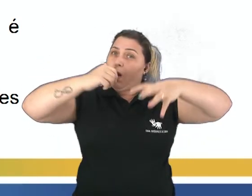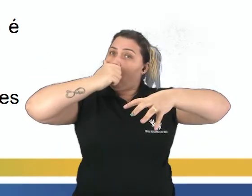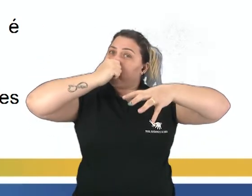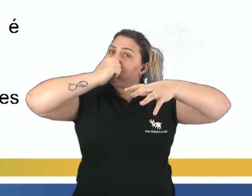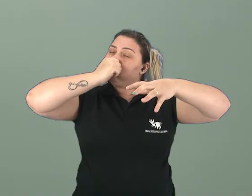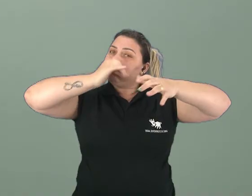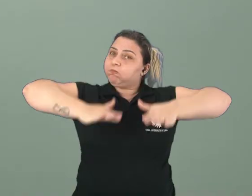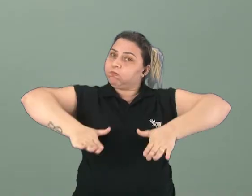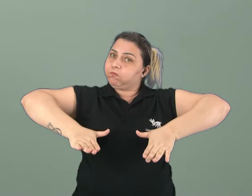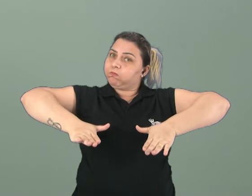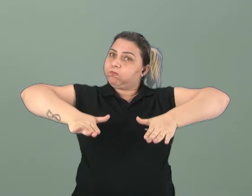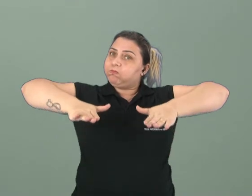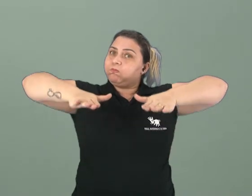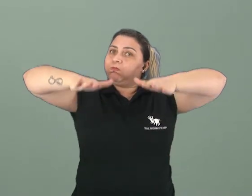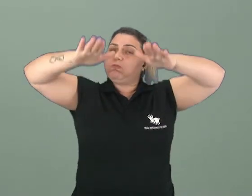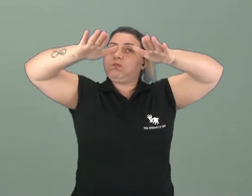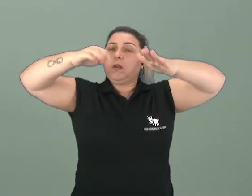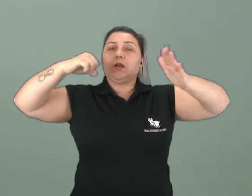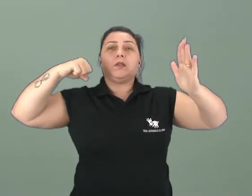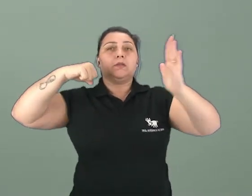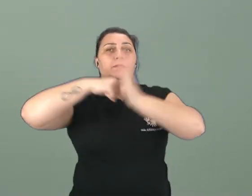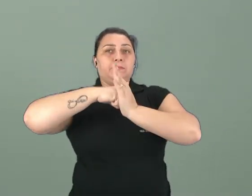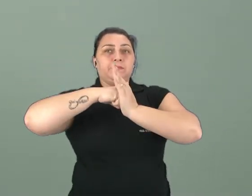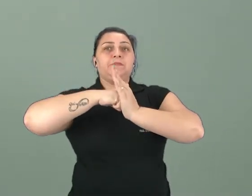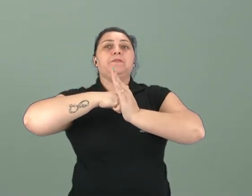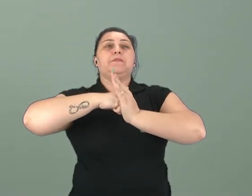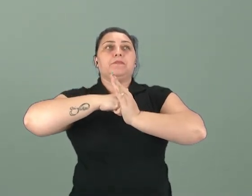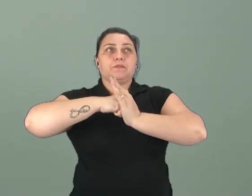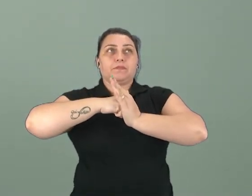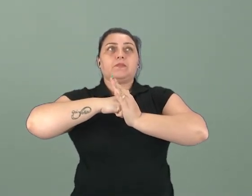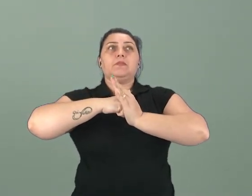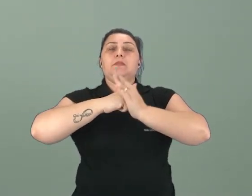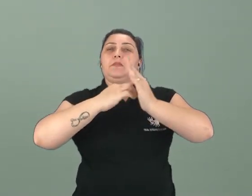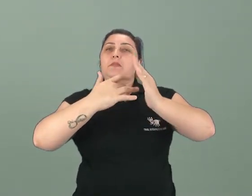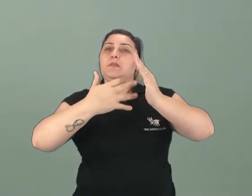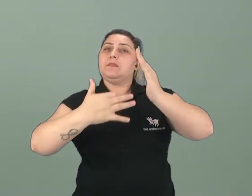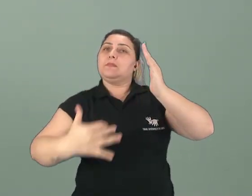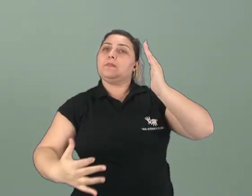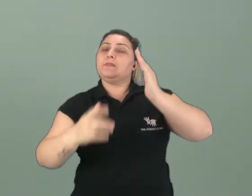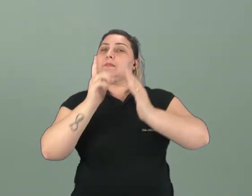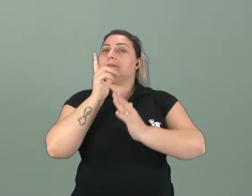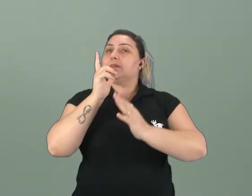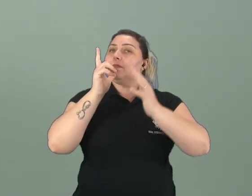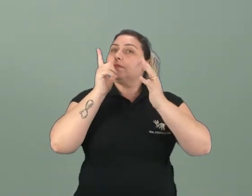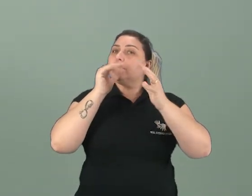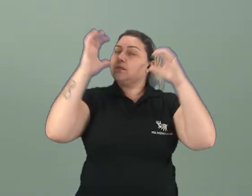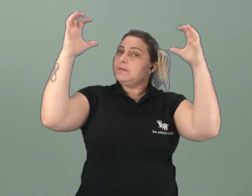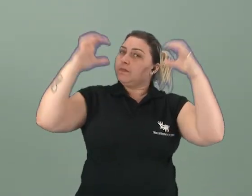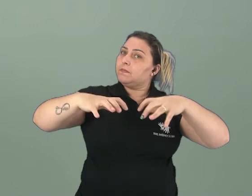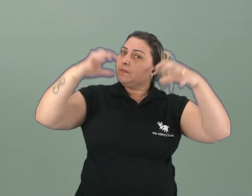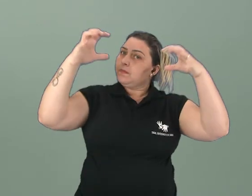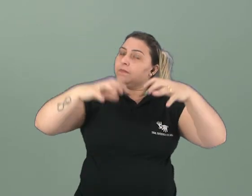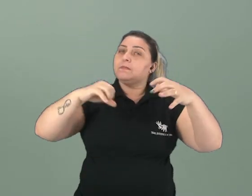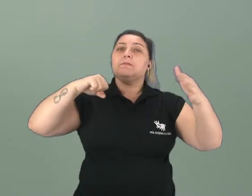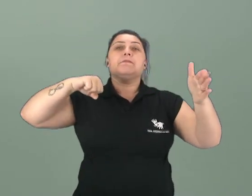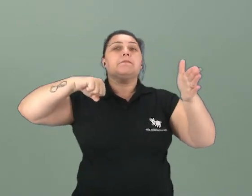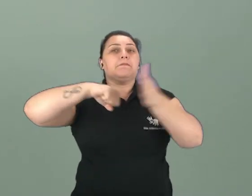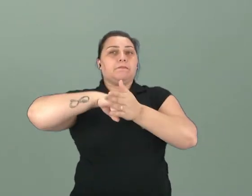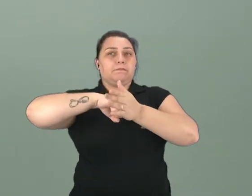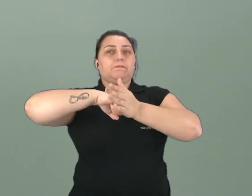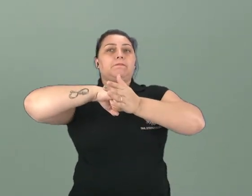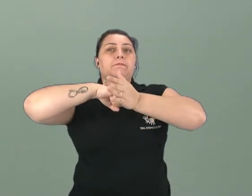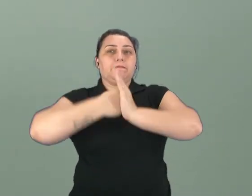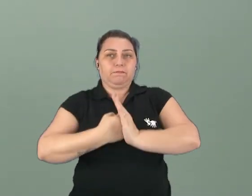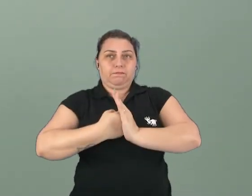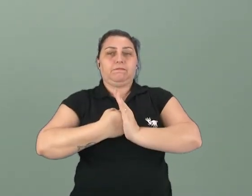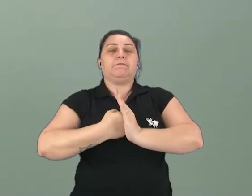né, bloqueando as passagens que escorrem as águas da chuva. Vai bloqueando toda a